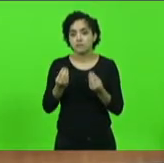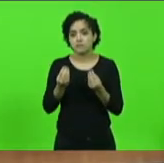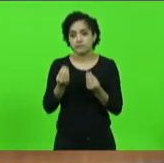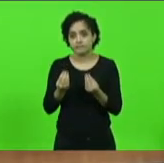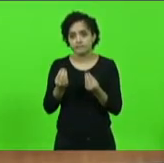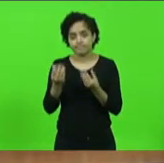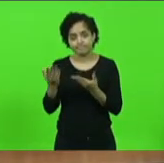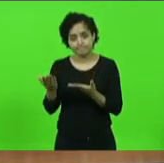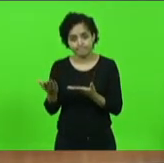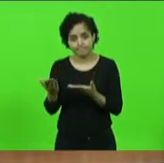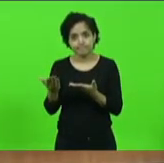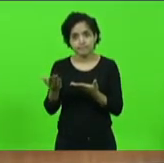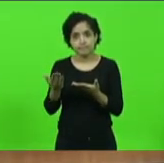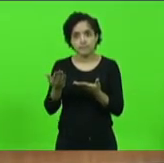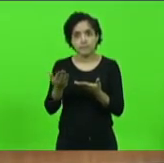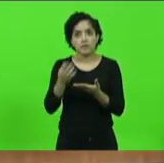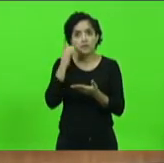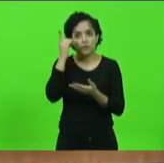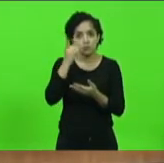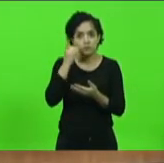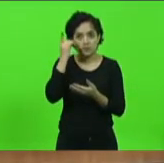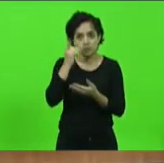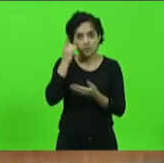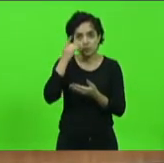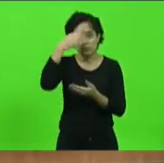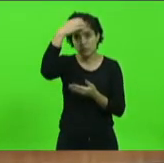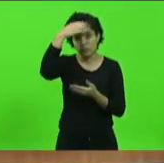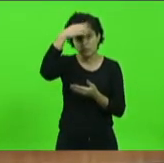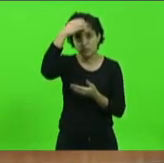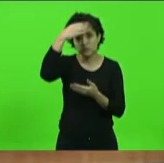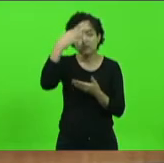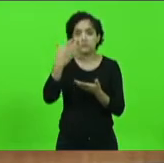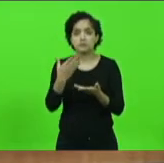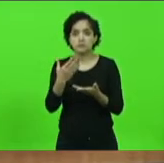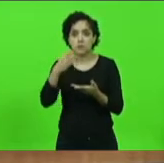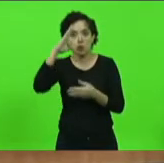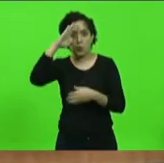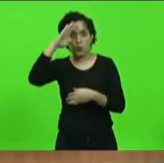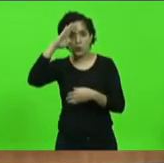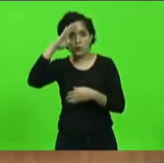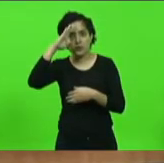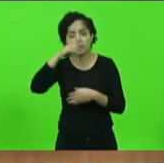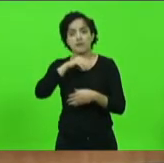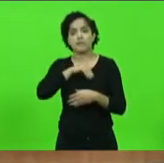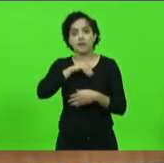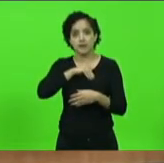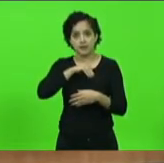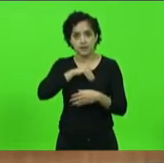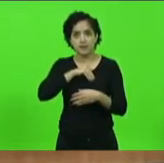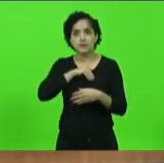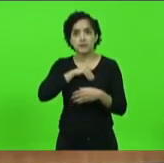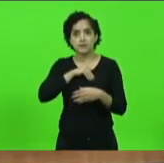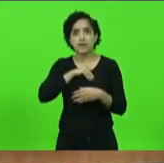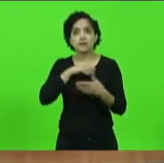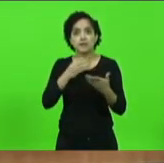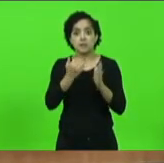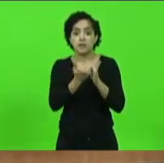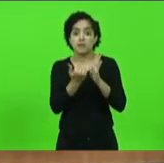que o deputado Mocelin, coronel, que vai ganhar também um reajuste